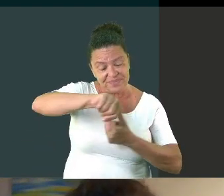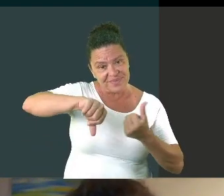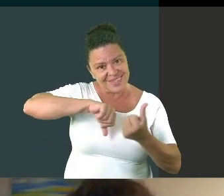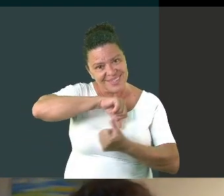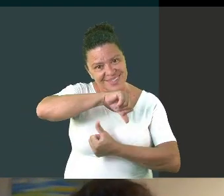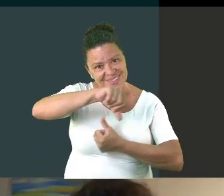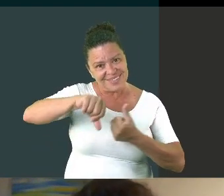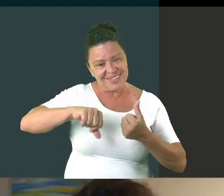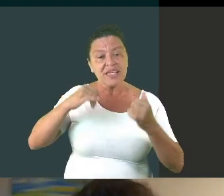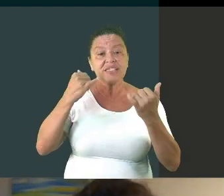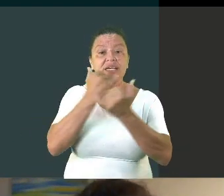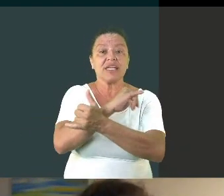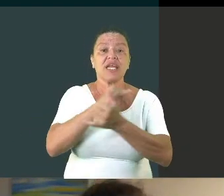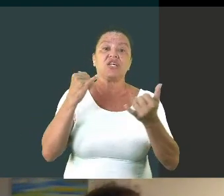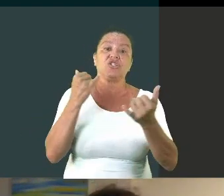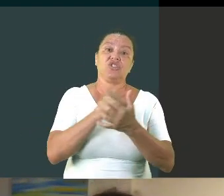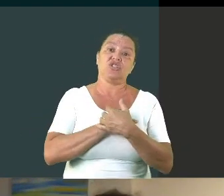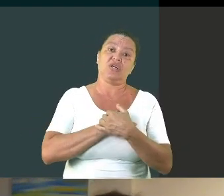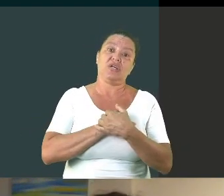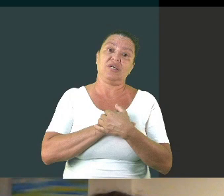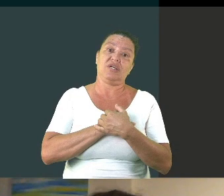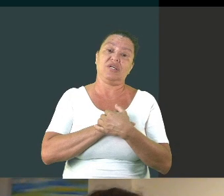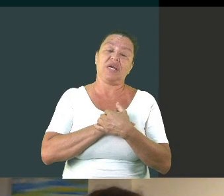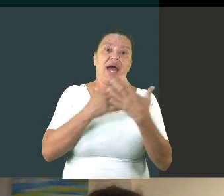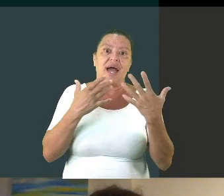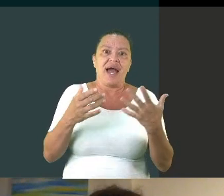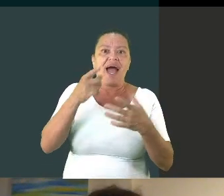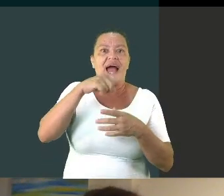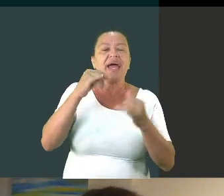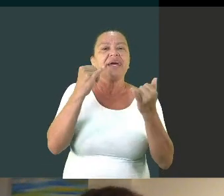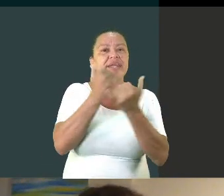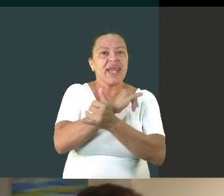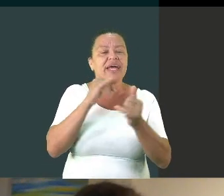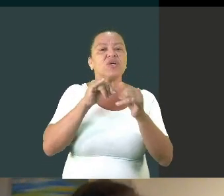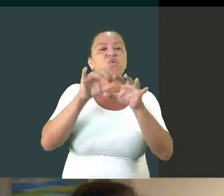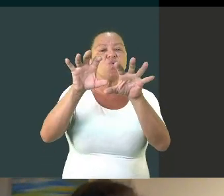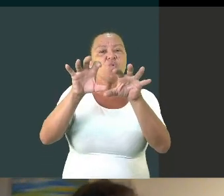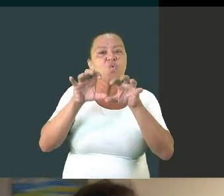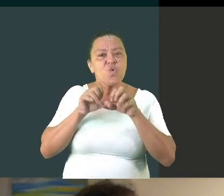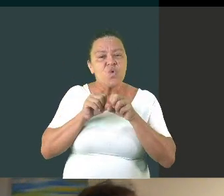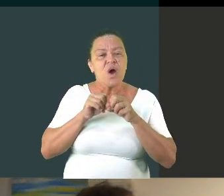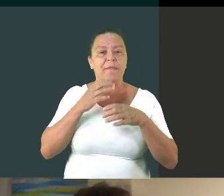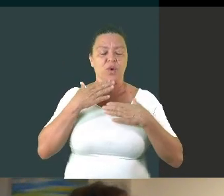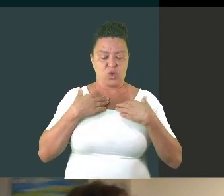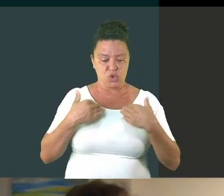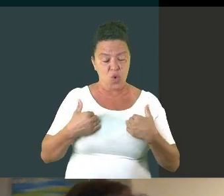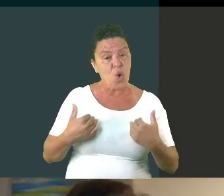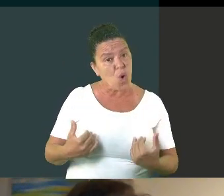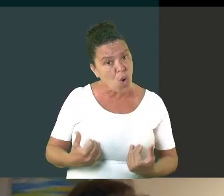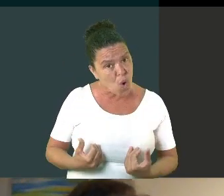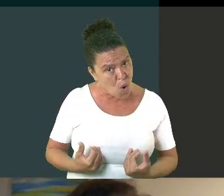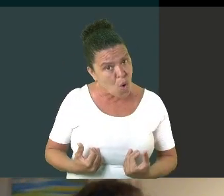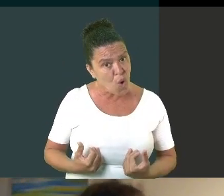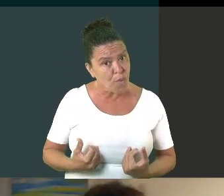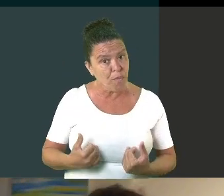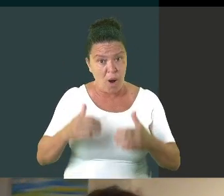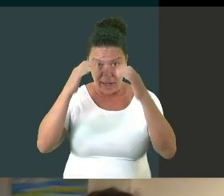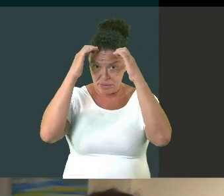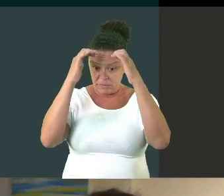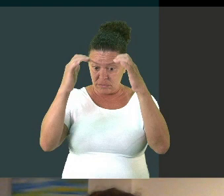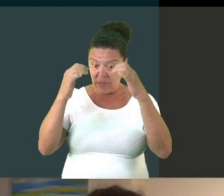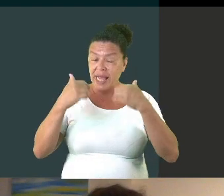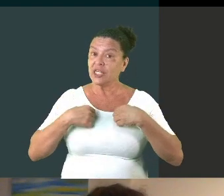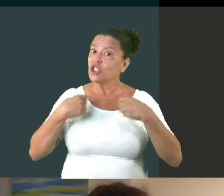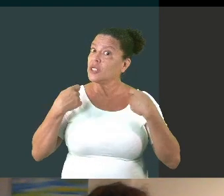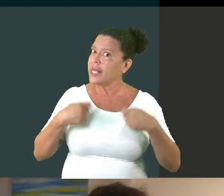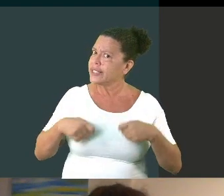transformação dessas energias, de forma que essas energias sejam absorvidas pelo nosso corpo, atendendo às